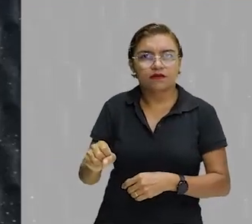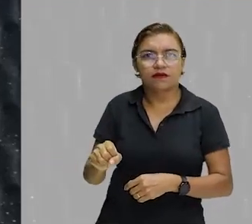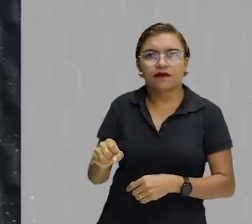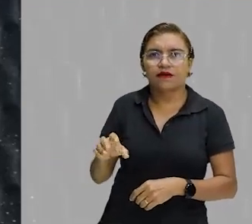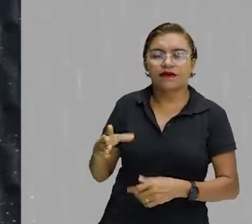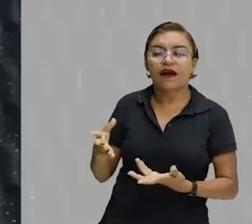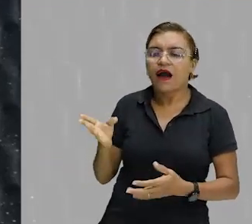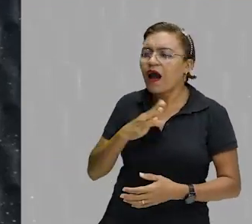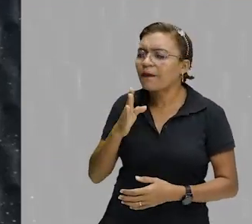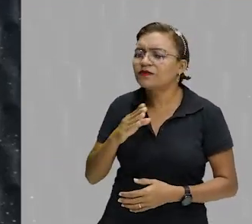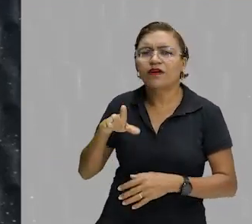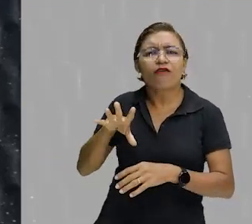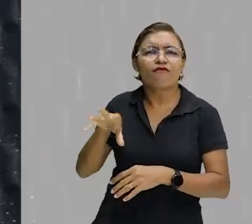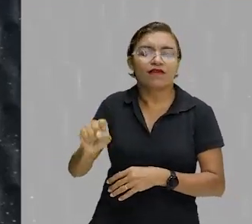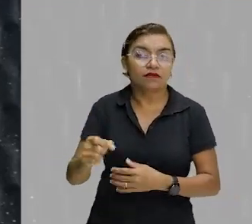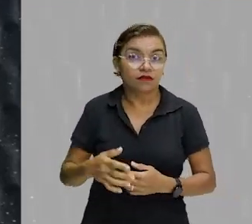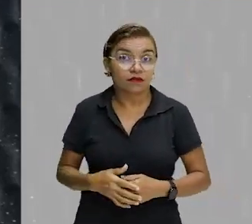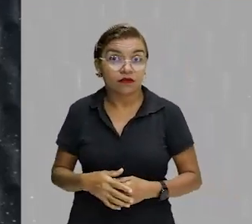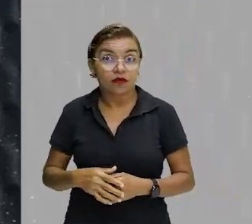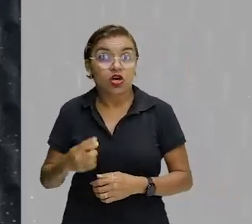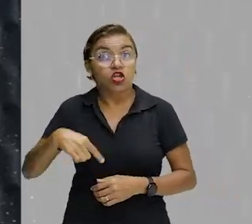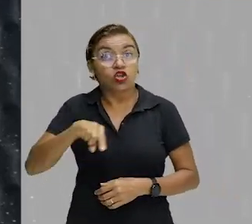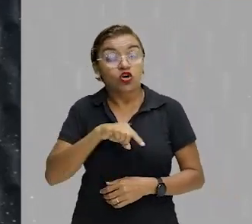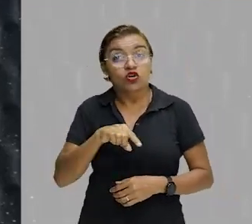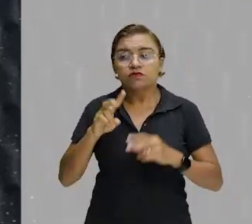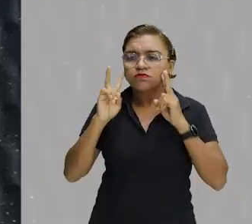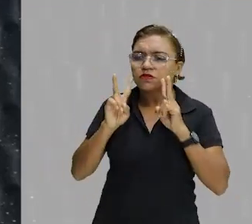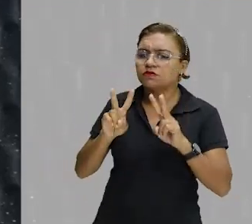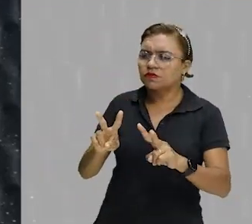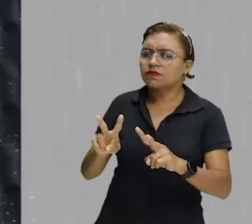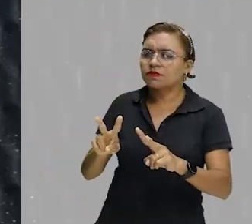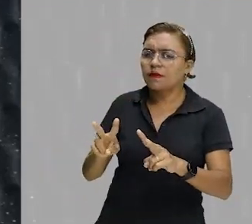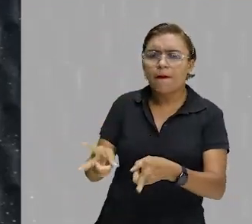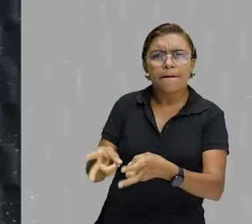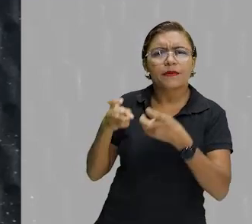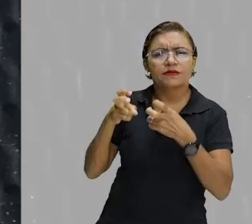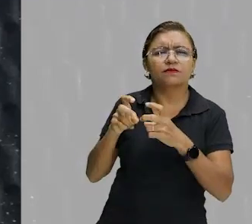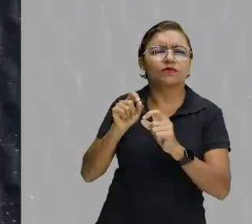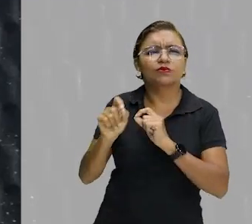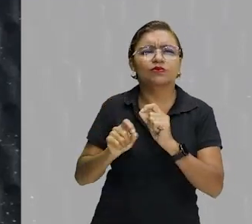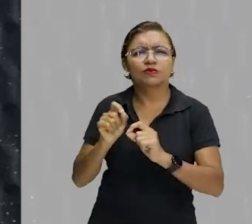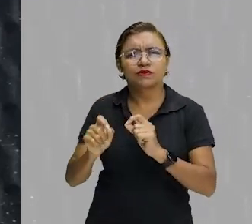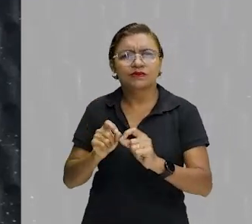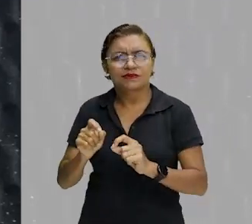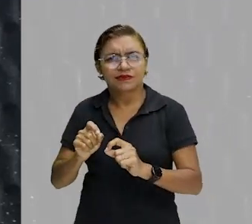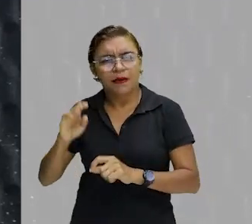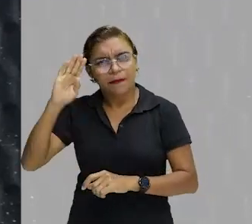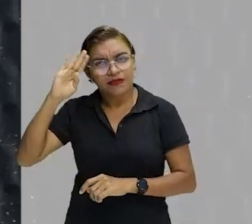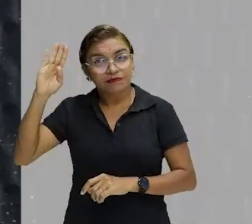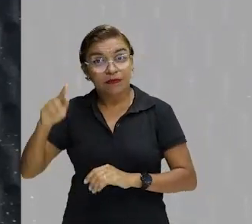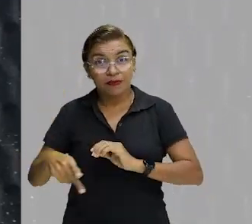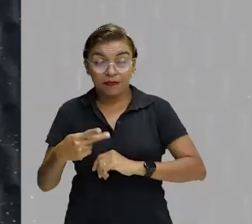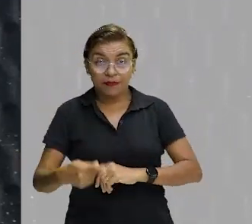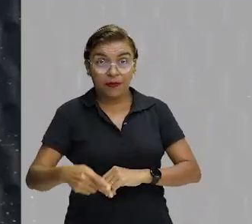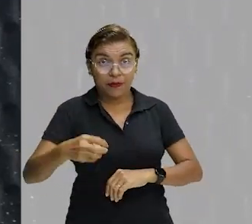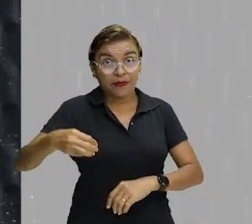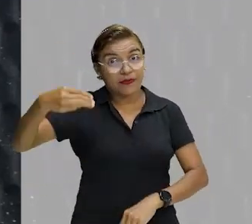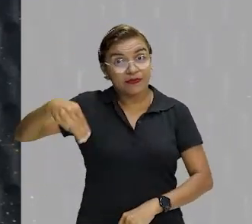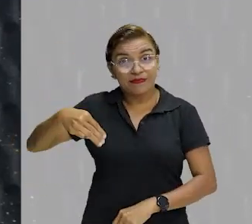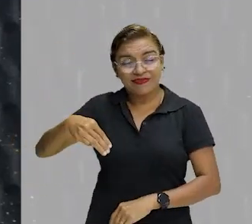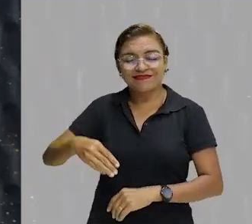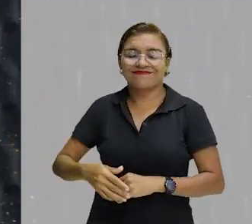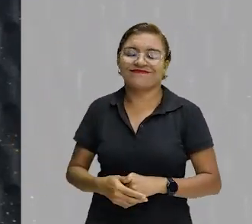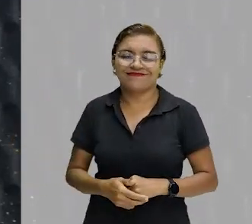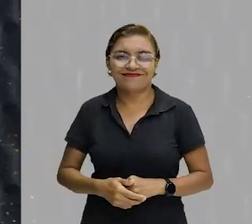ver, aí está incrível. Nossa percepção, principalmente aqui, como se fala no Maranhão, adoro essas